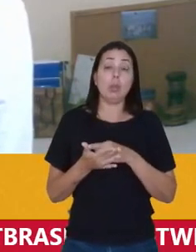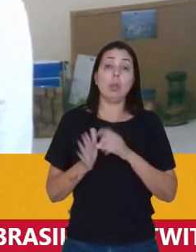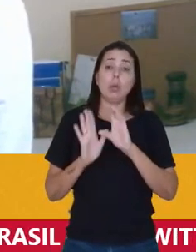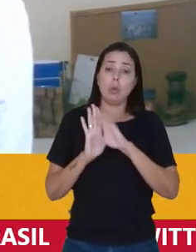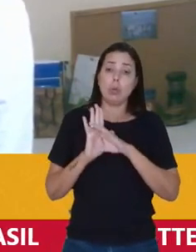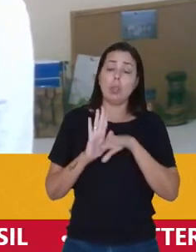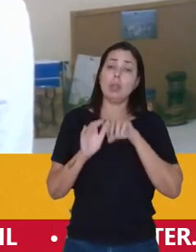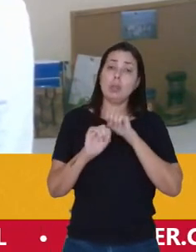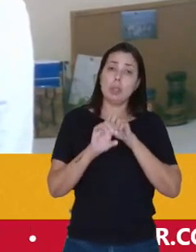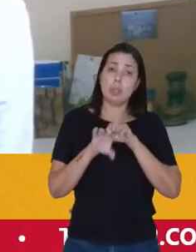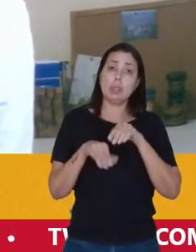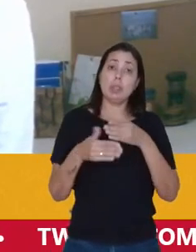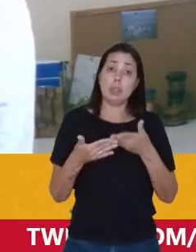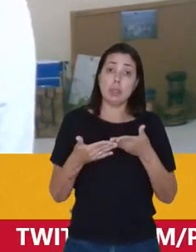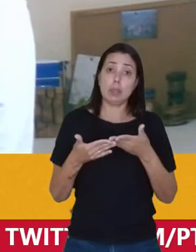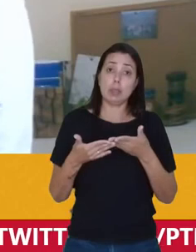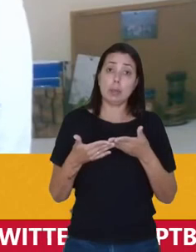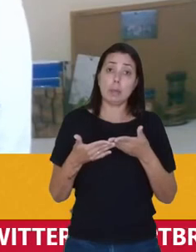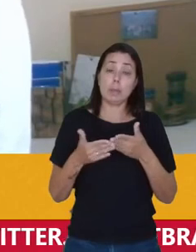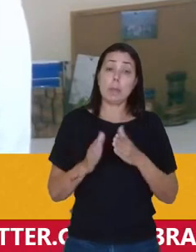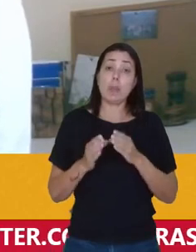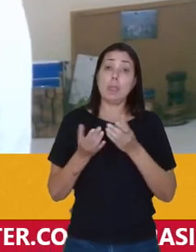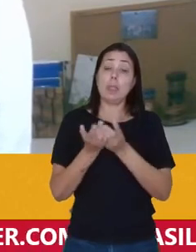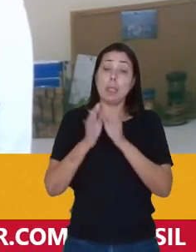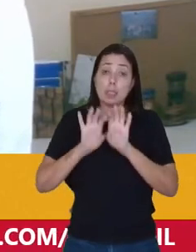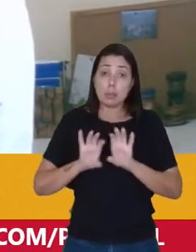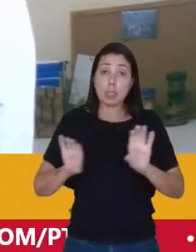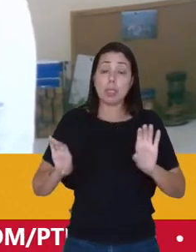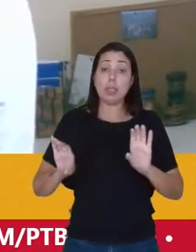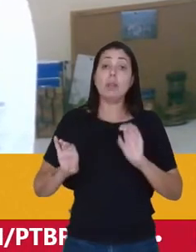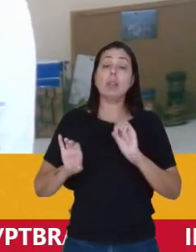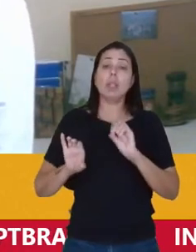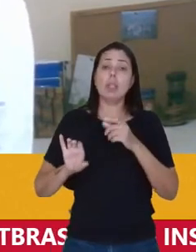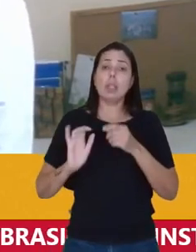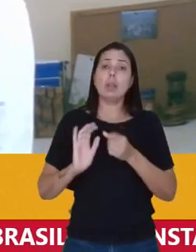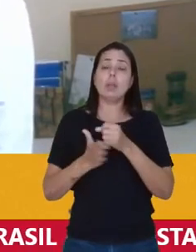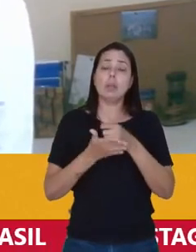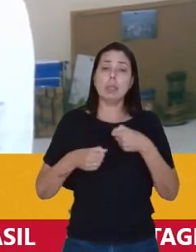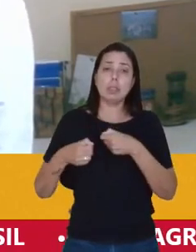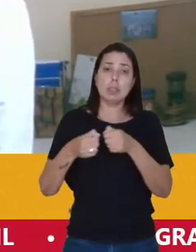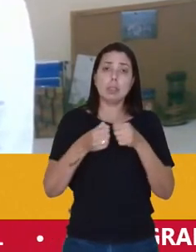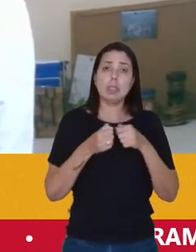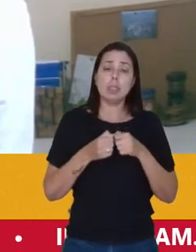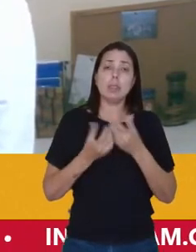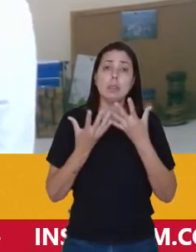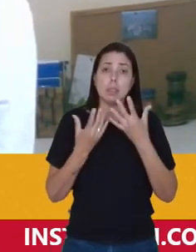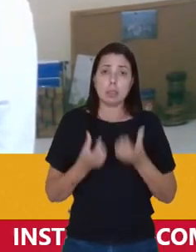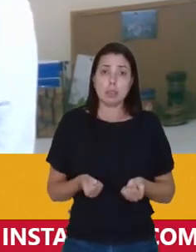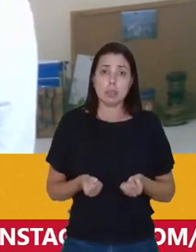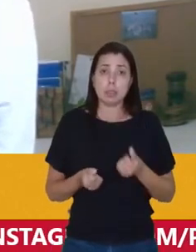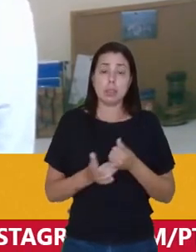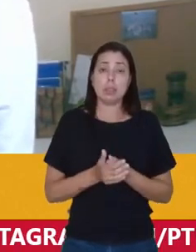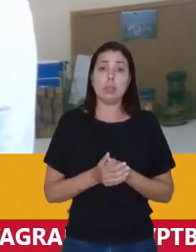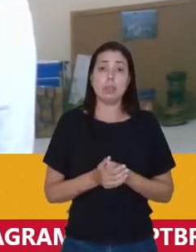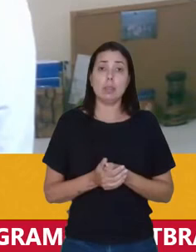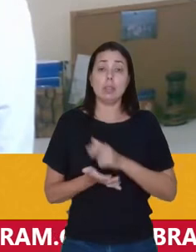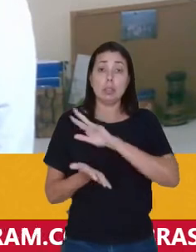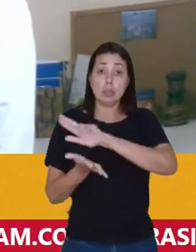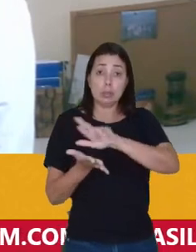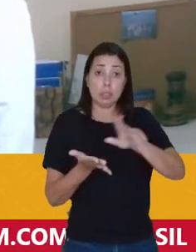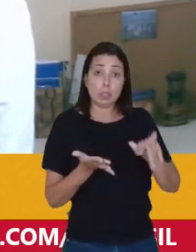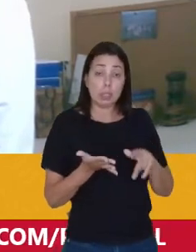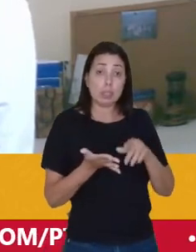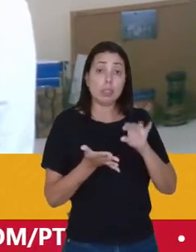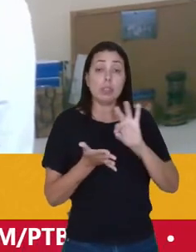ensino da educação. O deseurocentramento de matrizes curriculares implica necessariamente na consideração de uma pluralidade